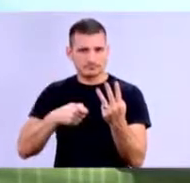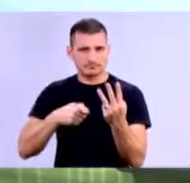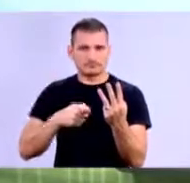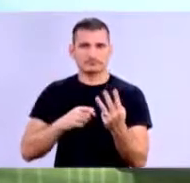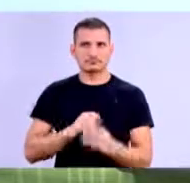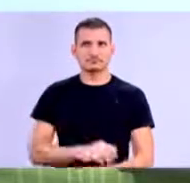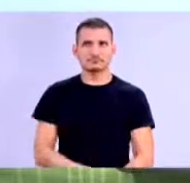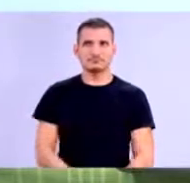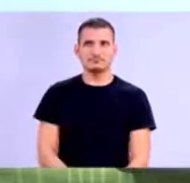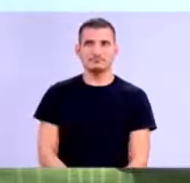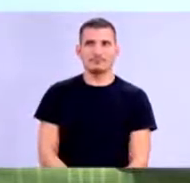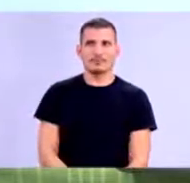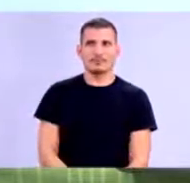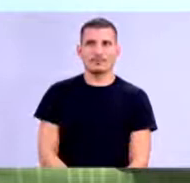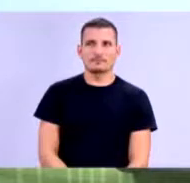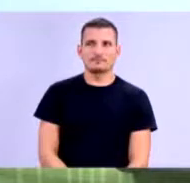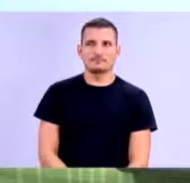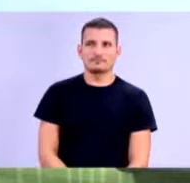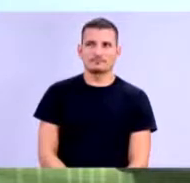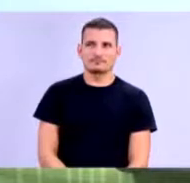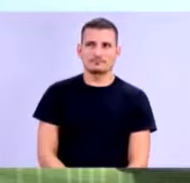possibilidades, 3